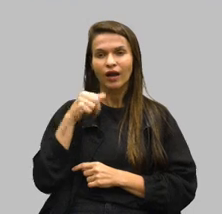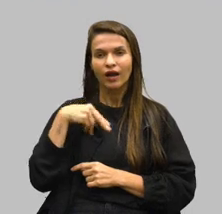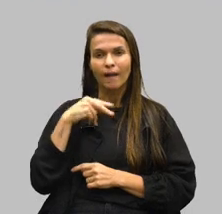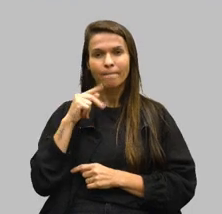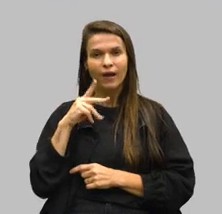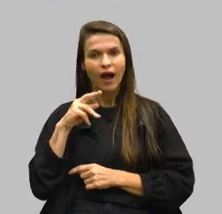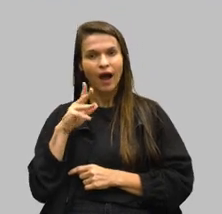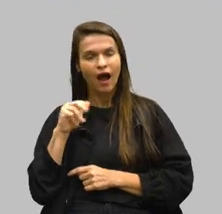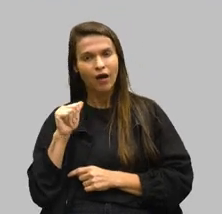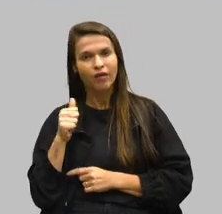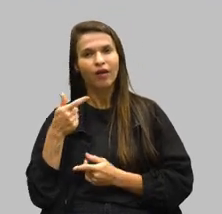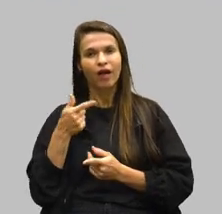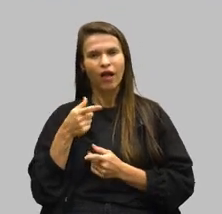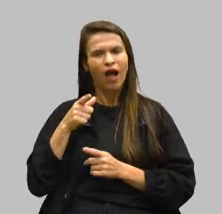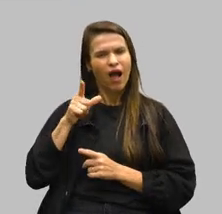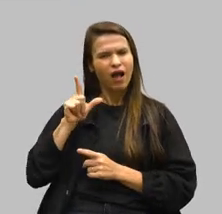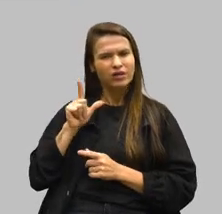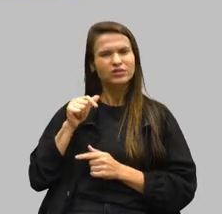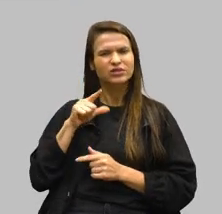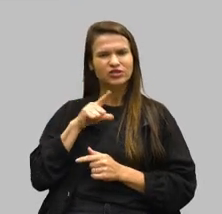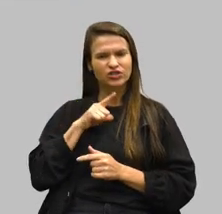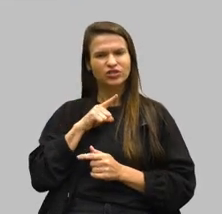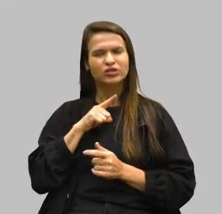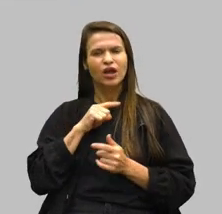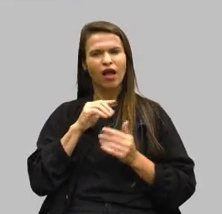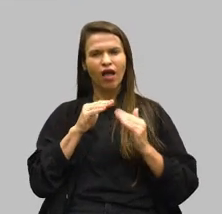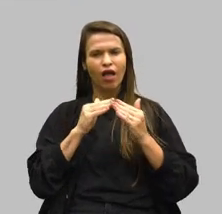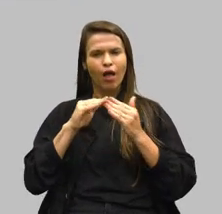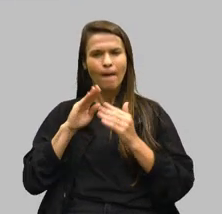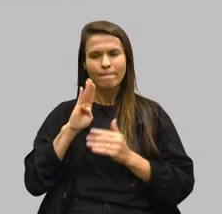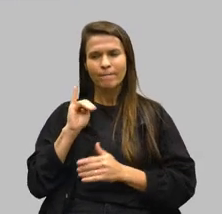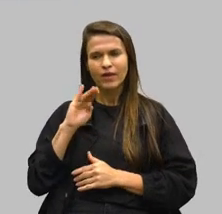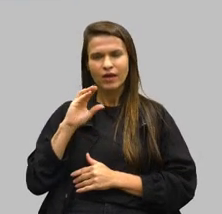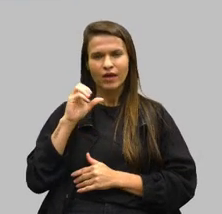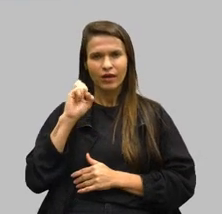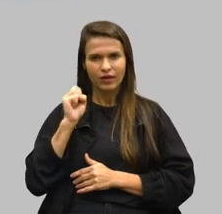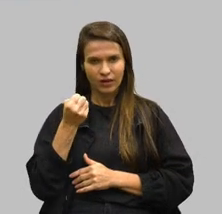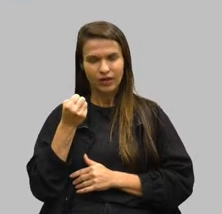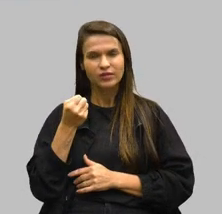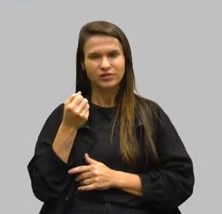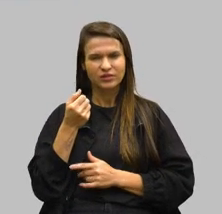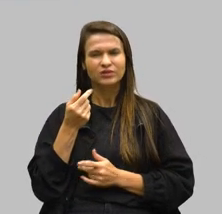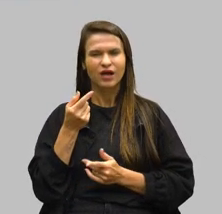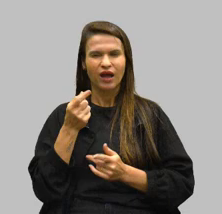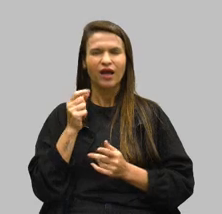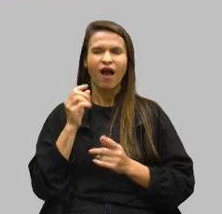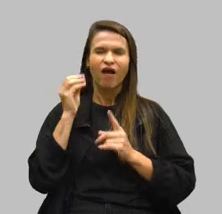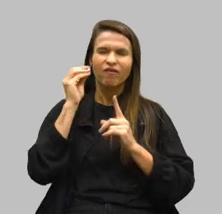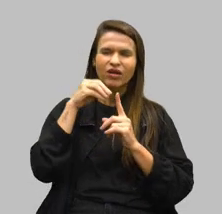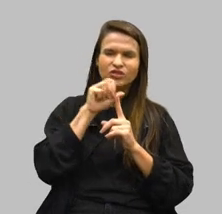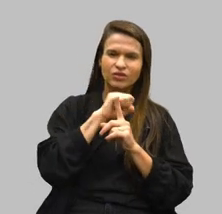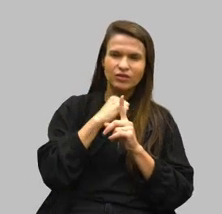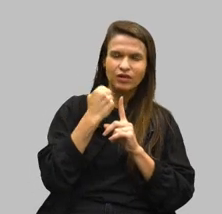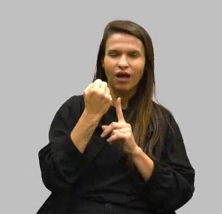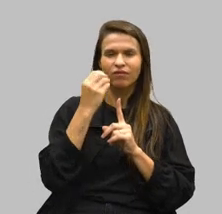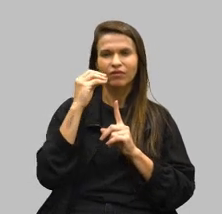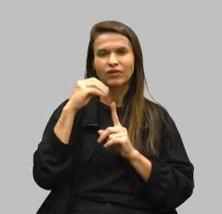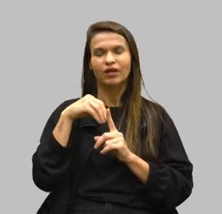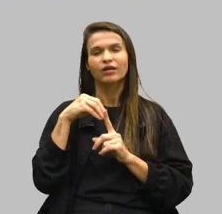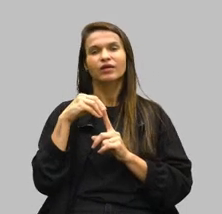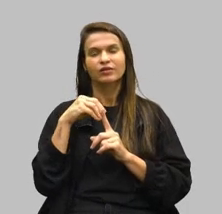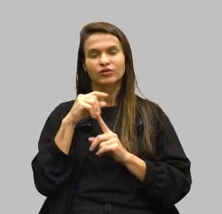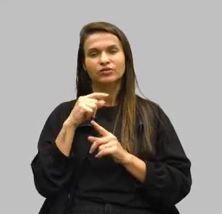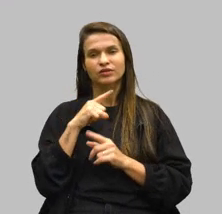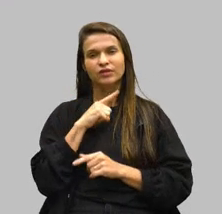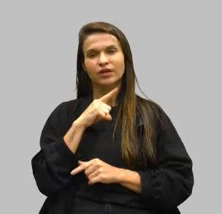tão atuante aqui em Belo Horizonte Vila biquinhas que é um caso internacional da mazela social de de vulnerabilidade nós